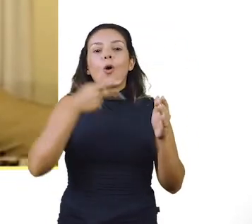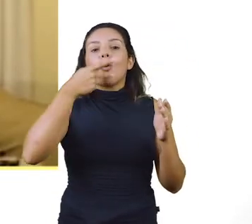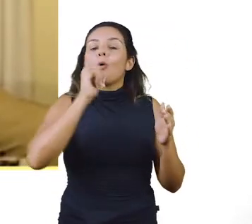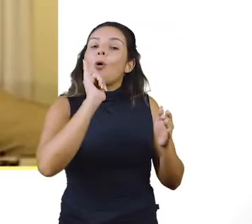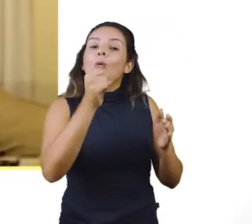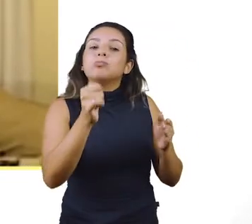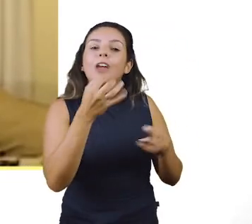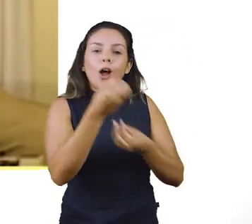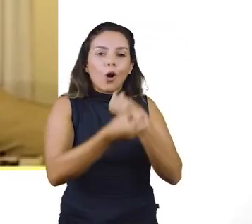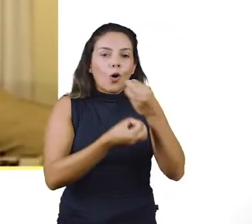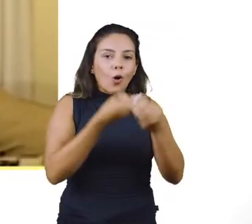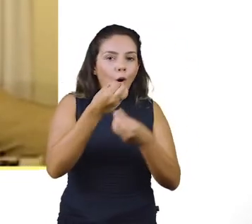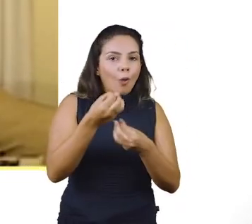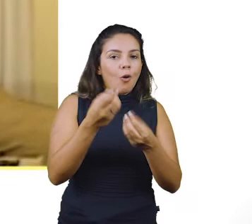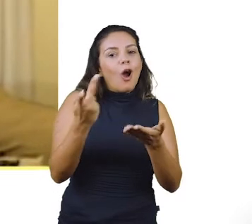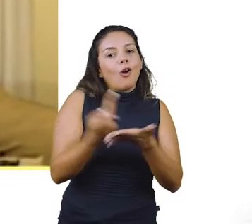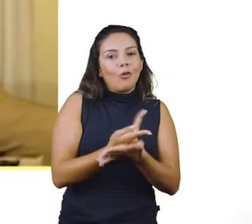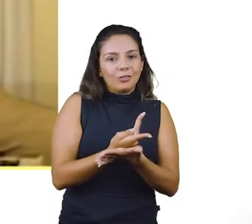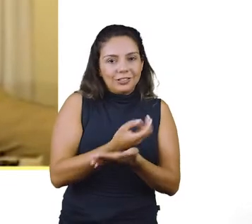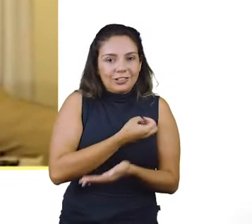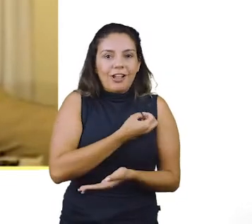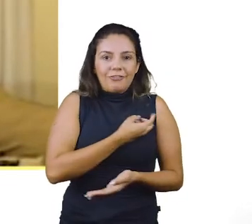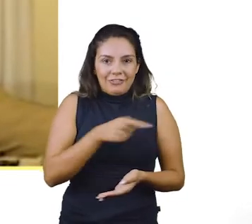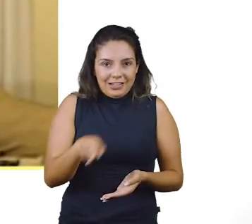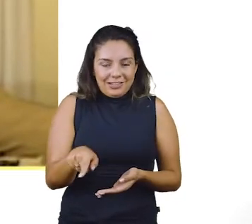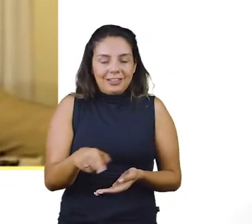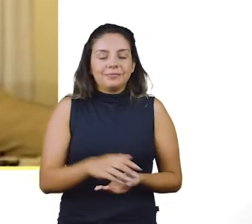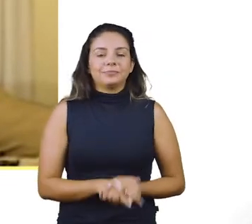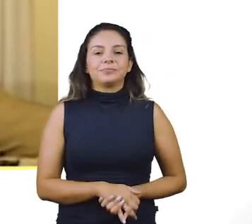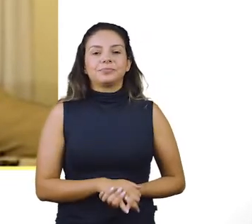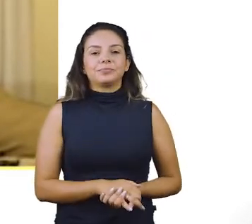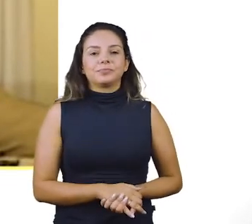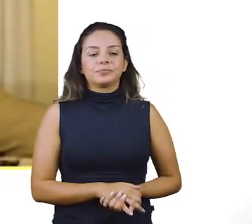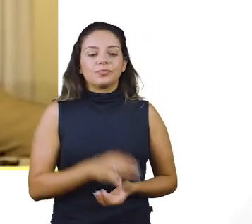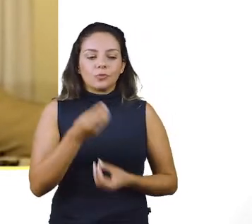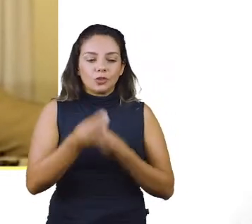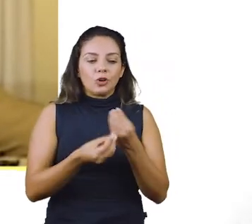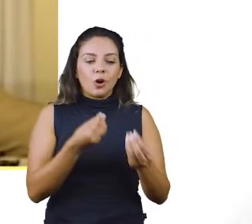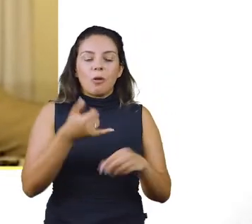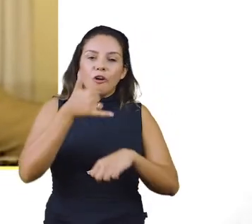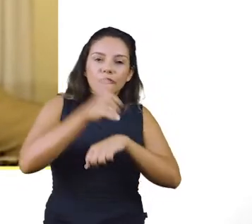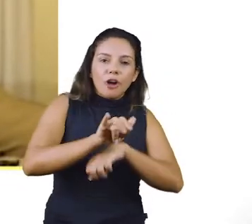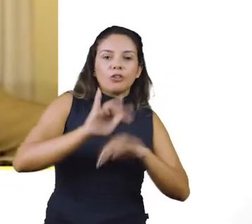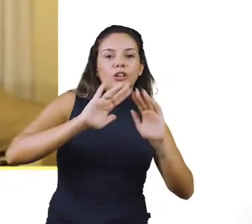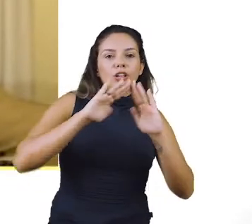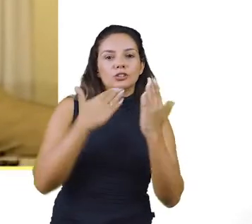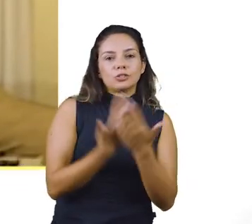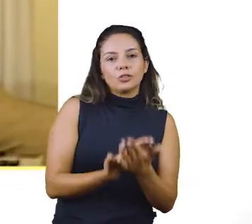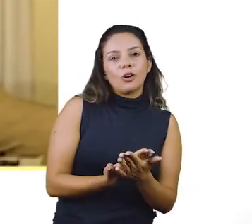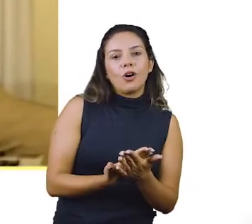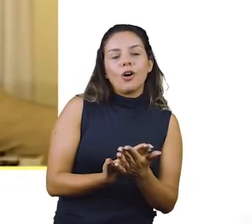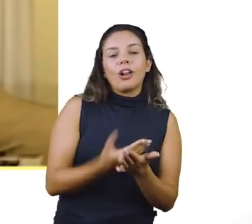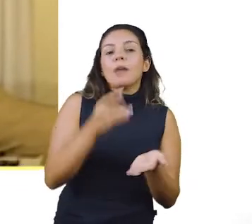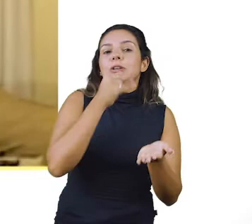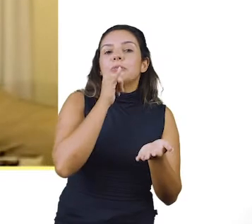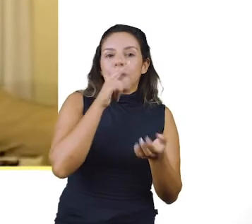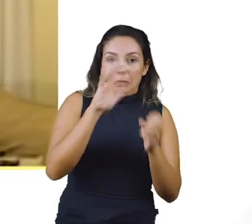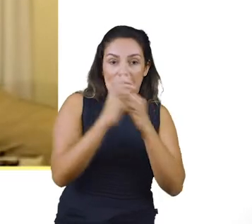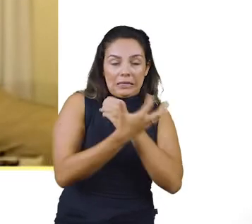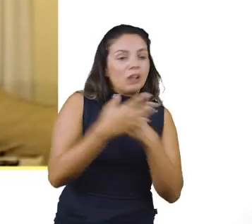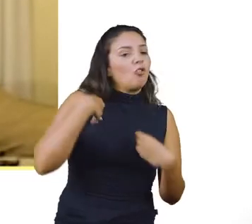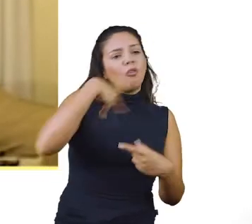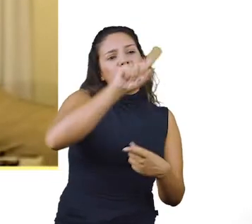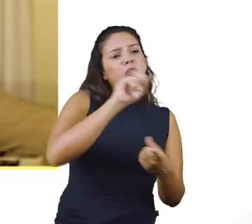ela como que tudo isso aconteceu na vida dele, como que ele passou a falta da escola, a falta de ir no parquinho.